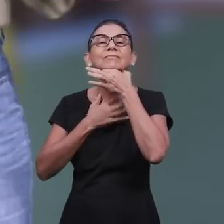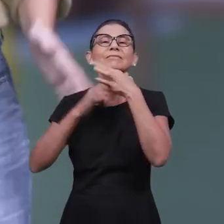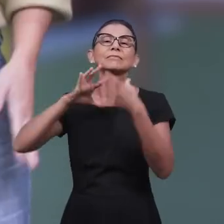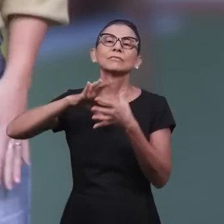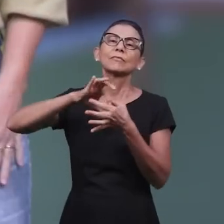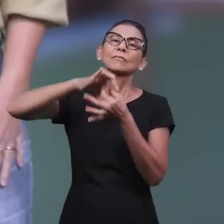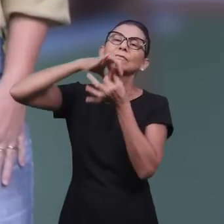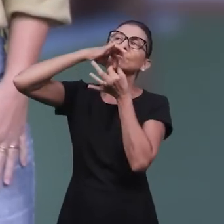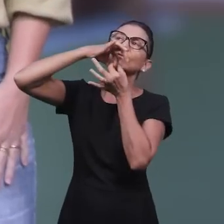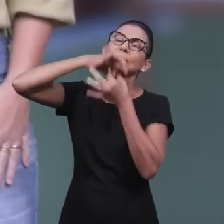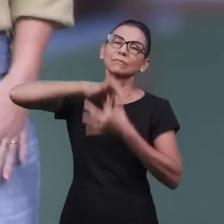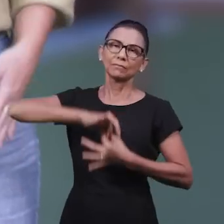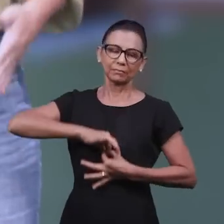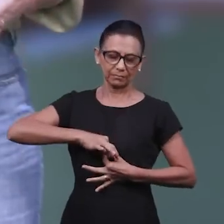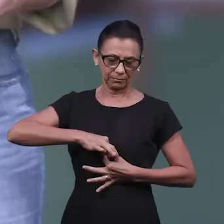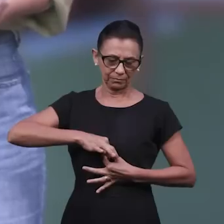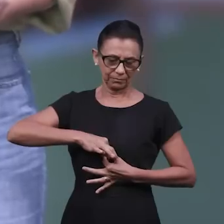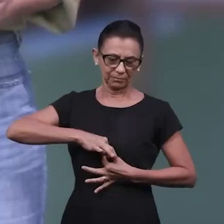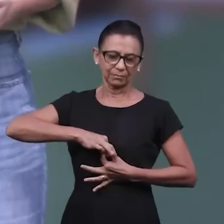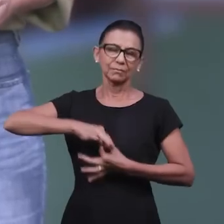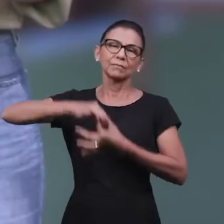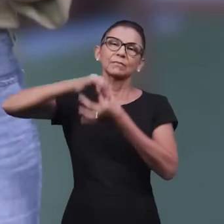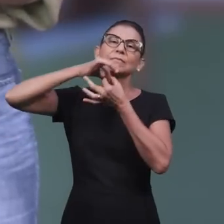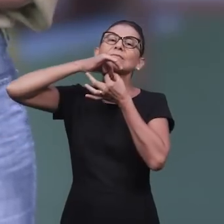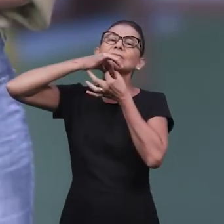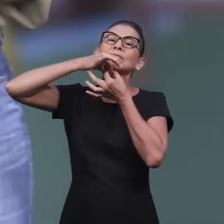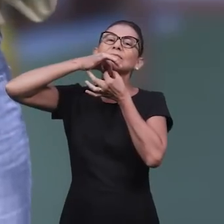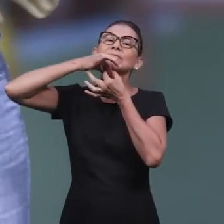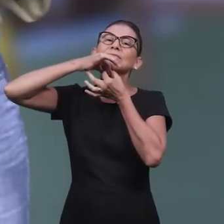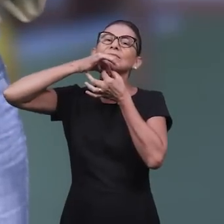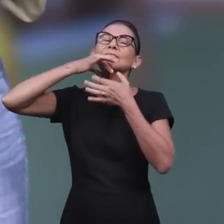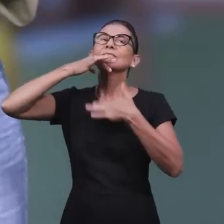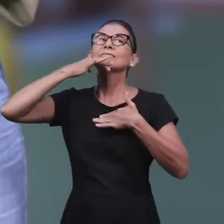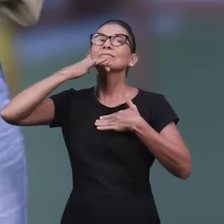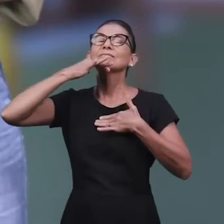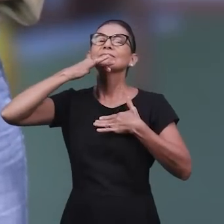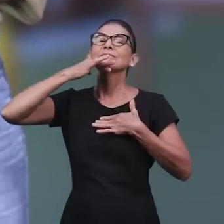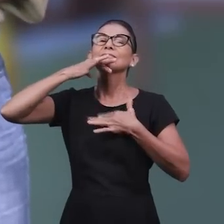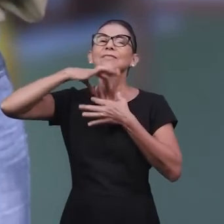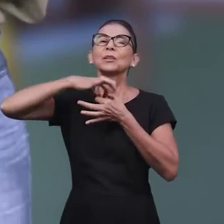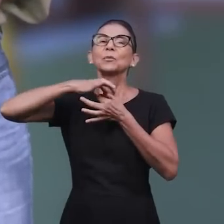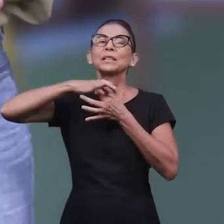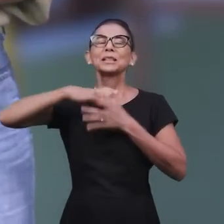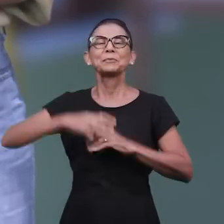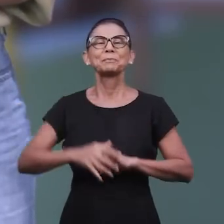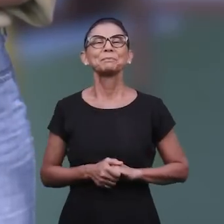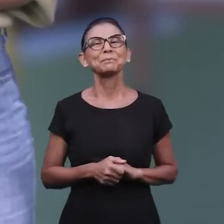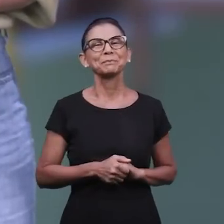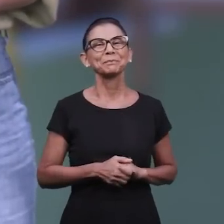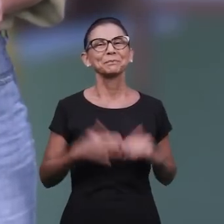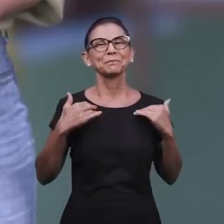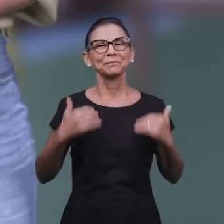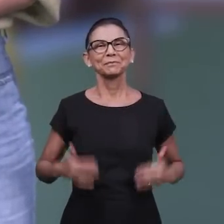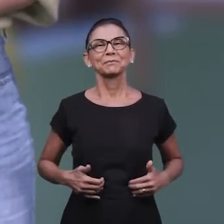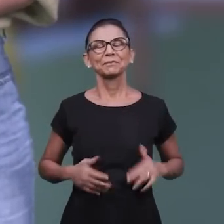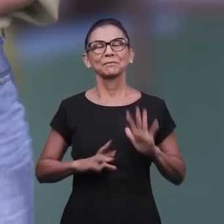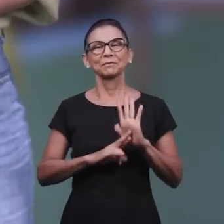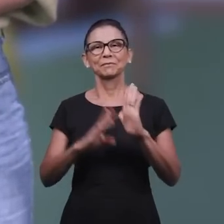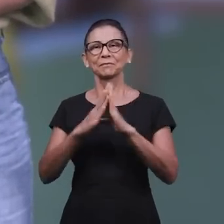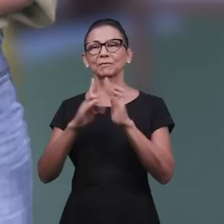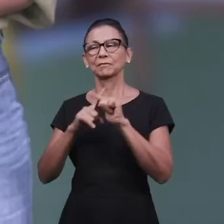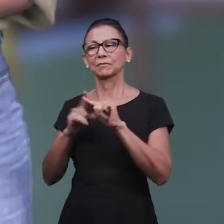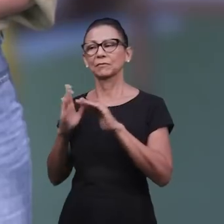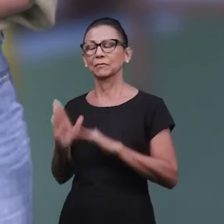cabeça ao corpo. O corpo representa a igreja fiel. E a Bíblia diz assim: